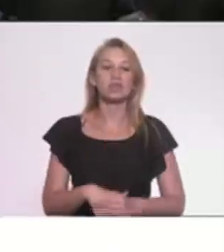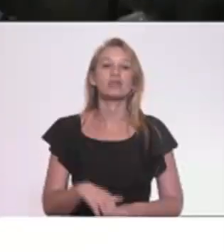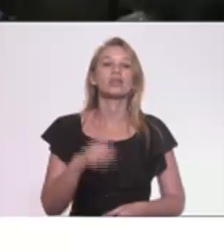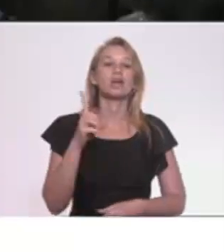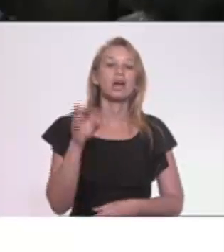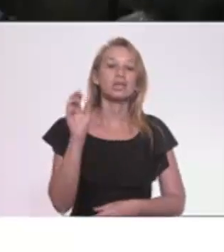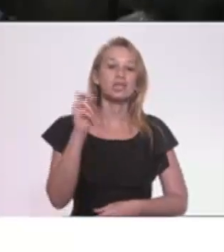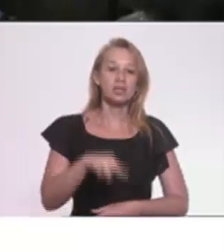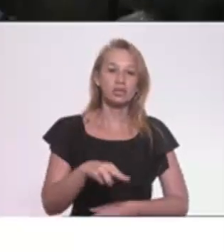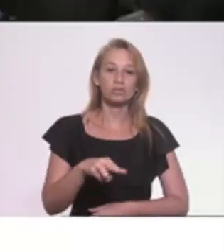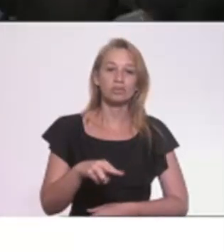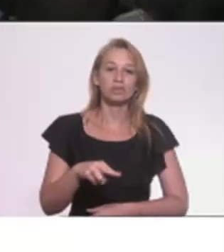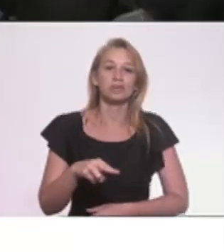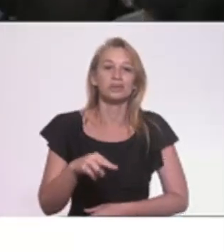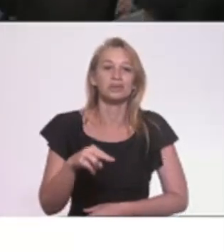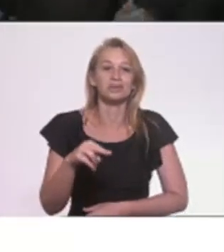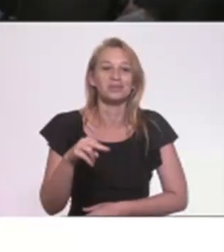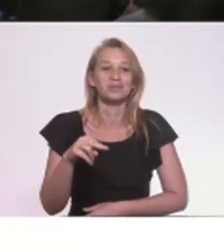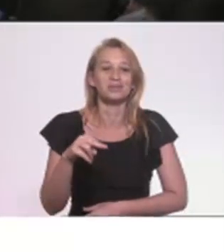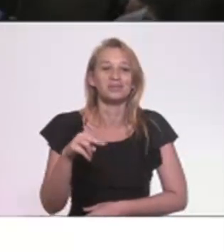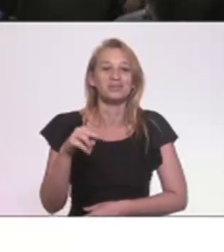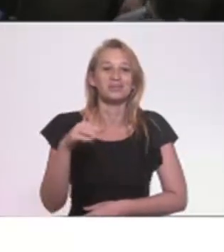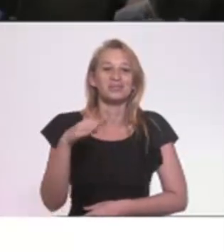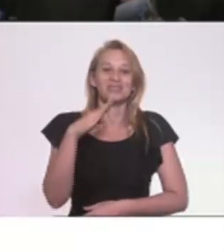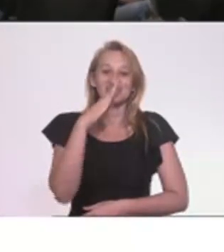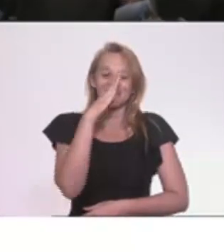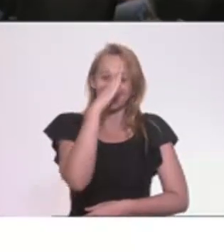Anderson Bolsonaro.